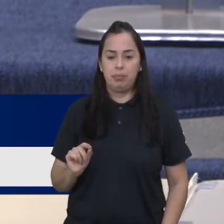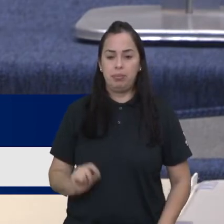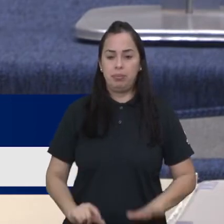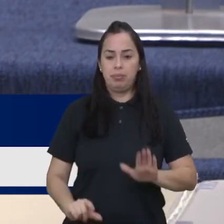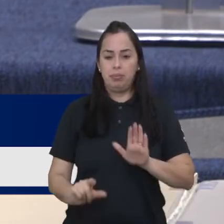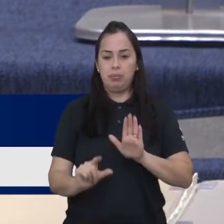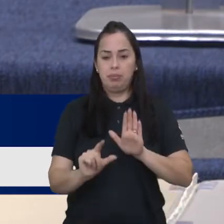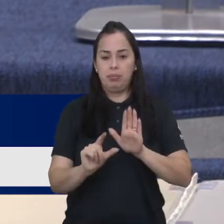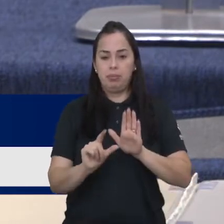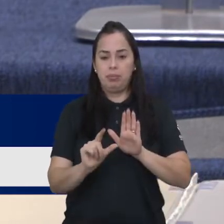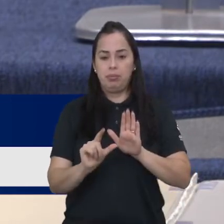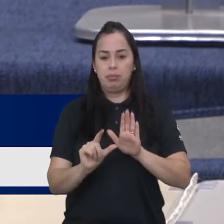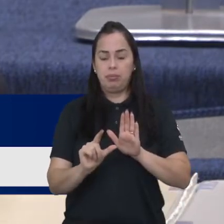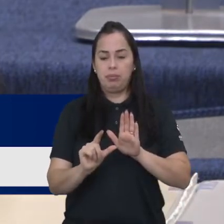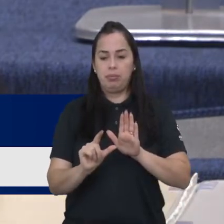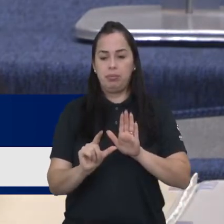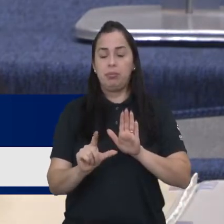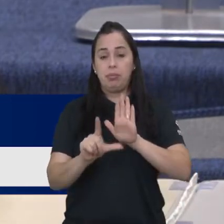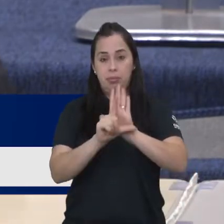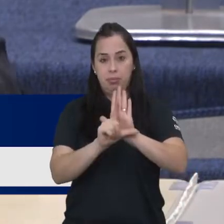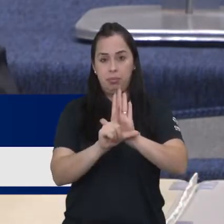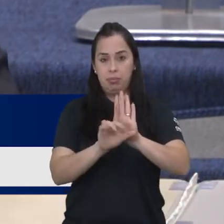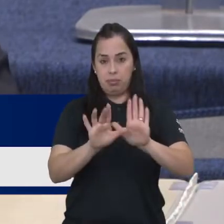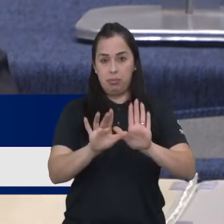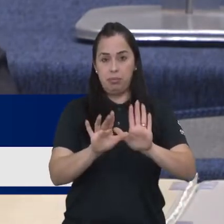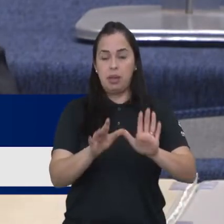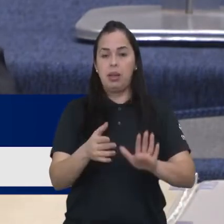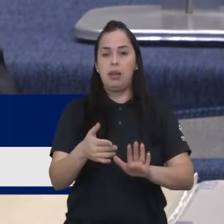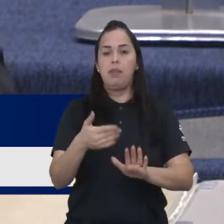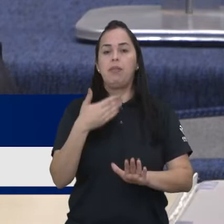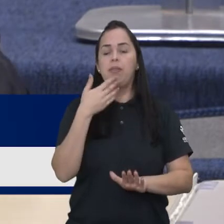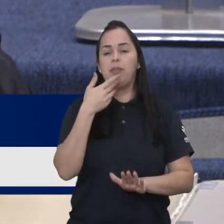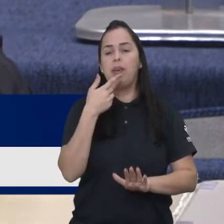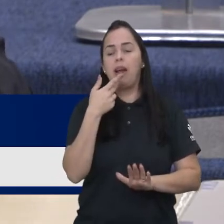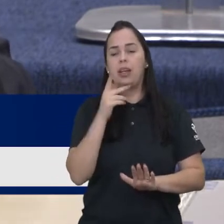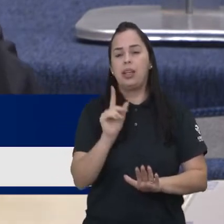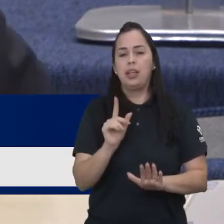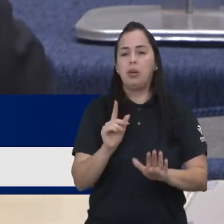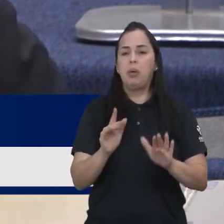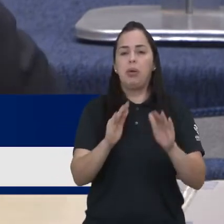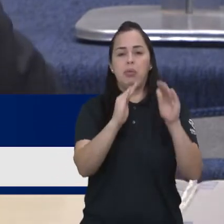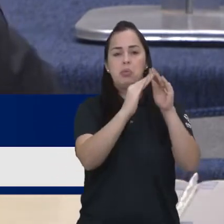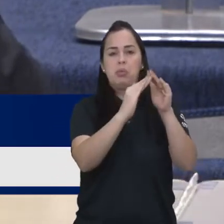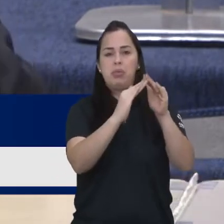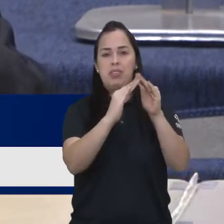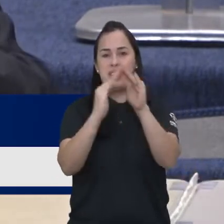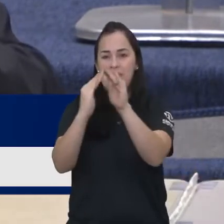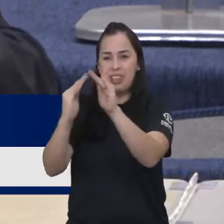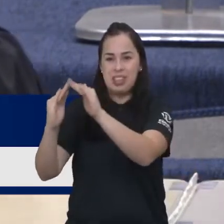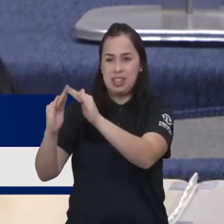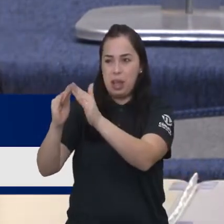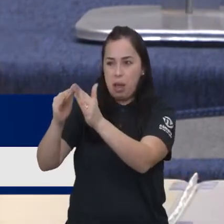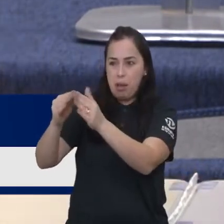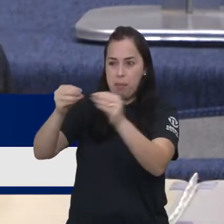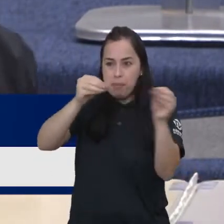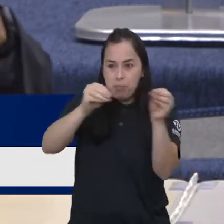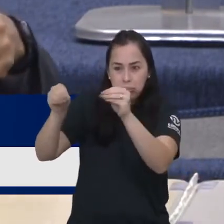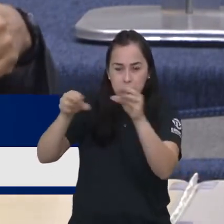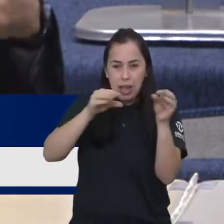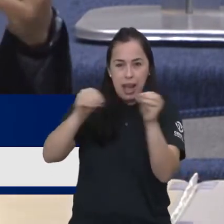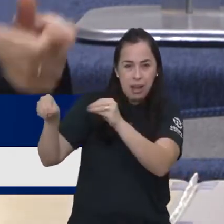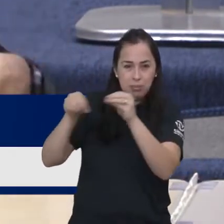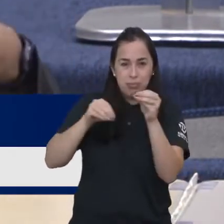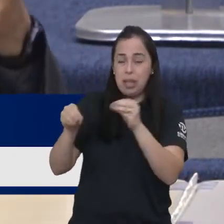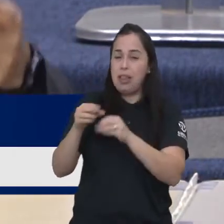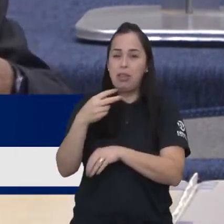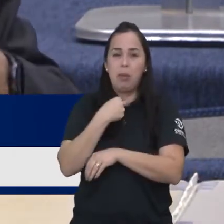828, estão proibidos os despejos até 30 de junho. O ministro Luiz Barroso, ele vai analisar e já há